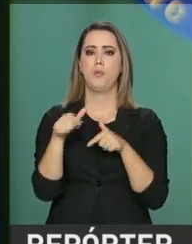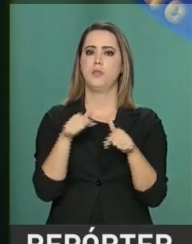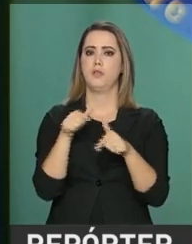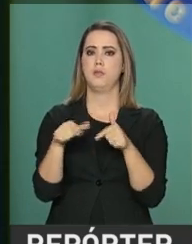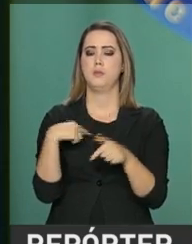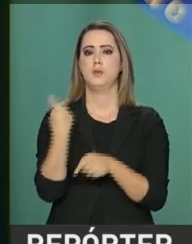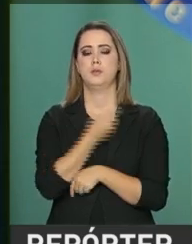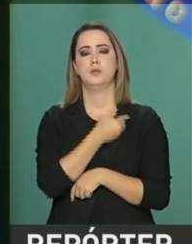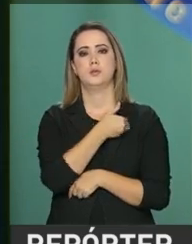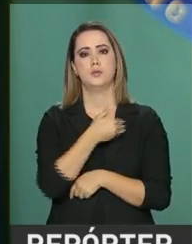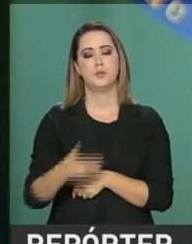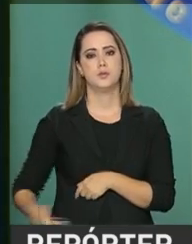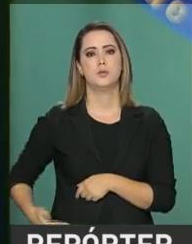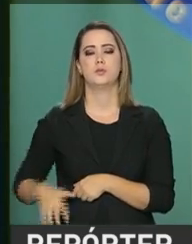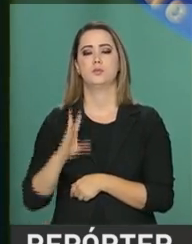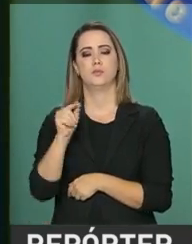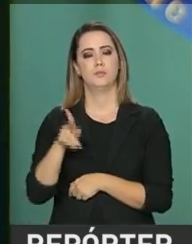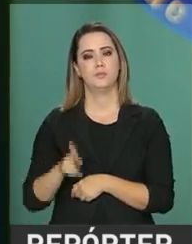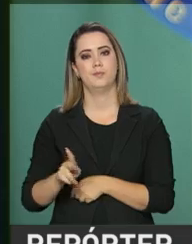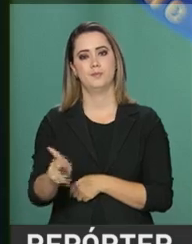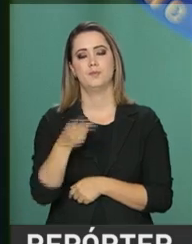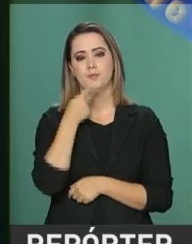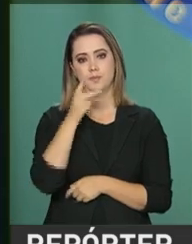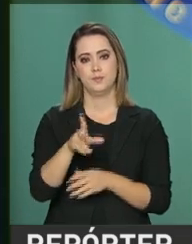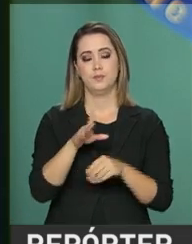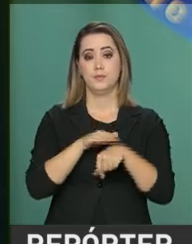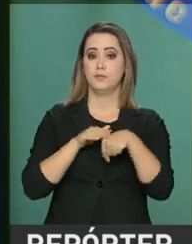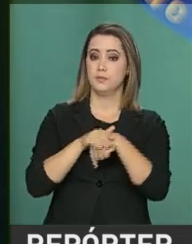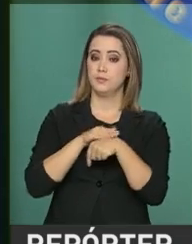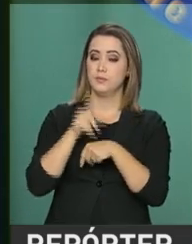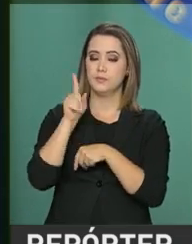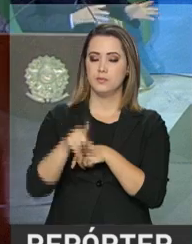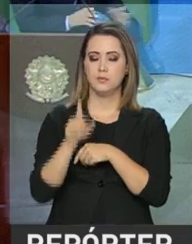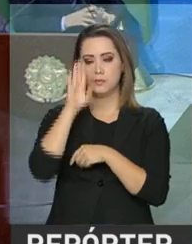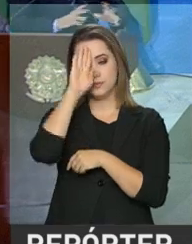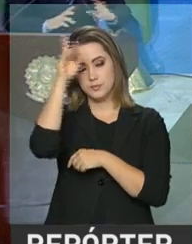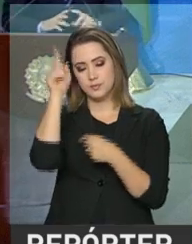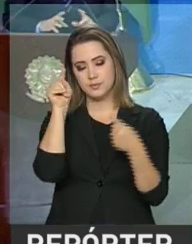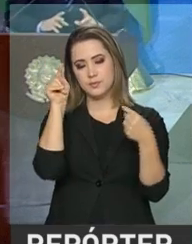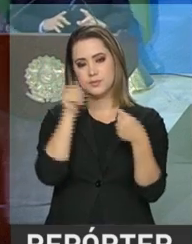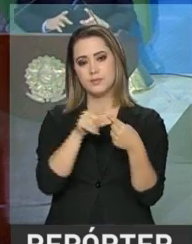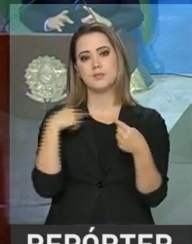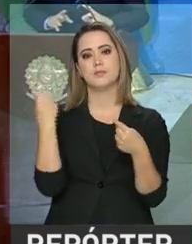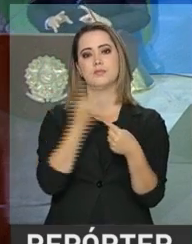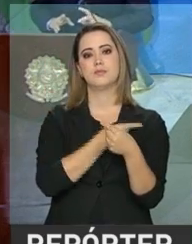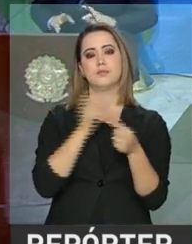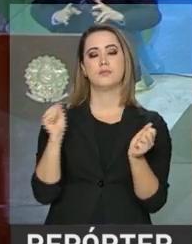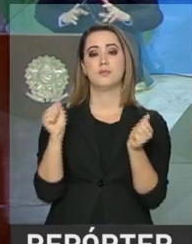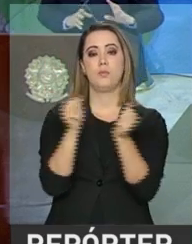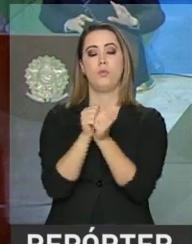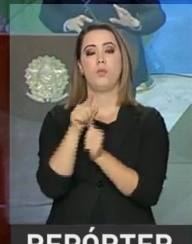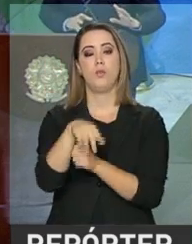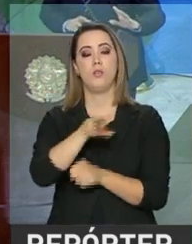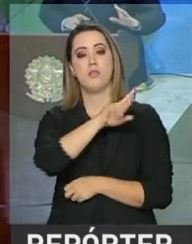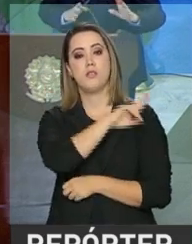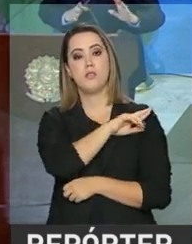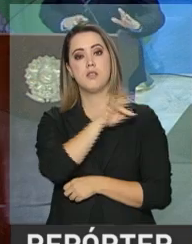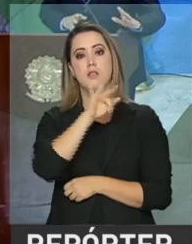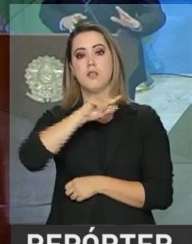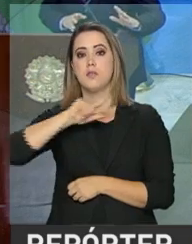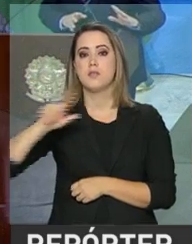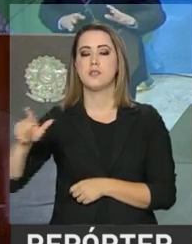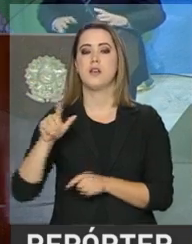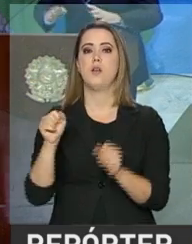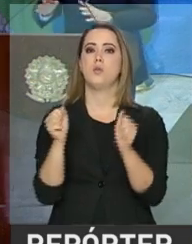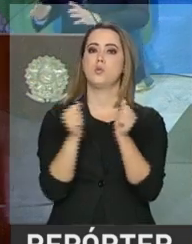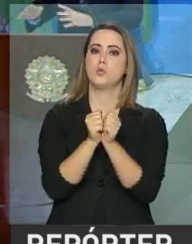e redito em todo momento, vocês sabem que o diálogo é o ponto principal. Mas é claro que nós somamos a ideia da responsabilidade